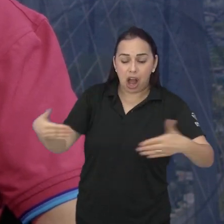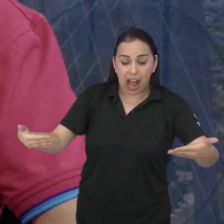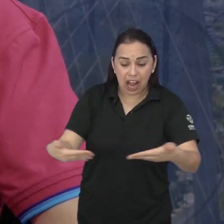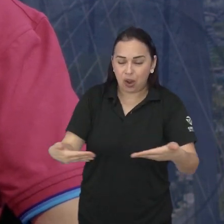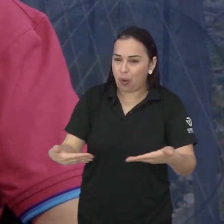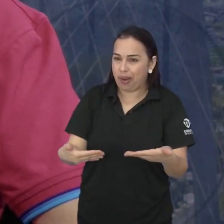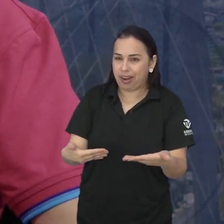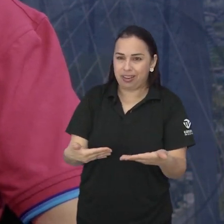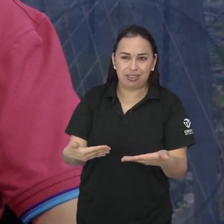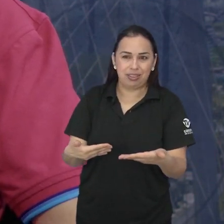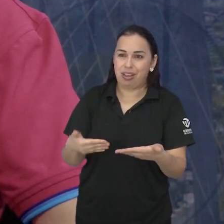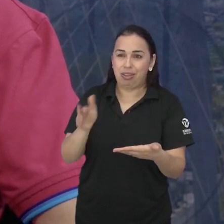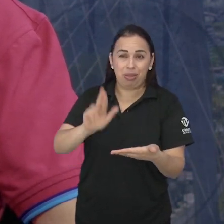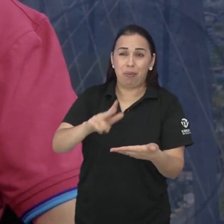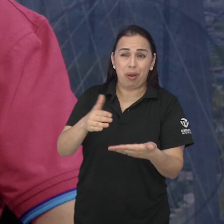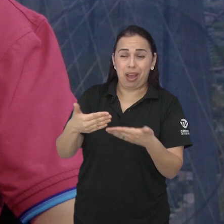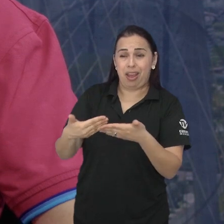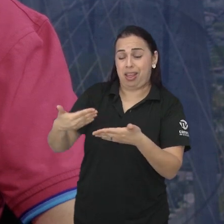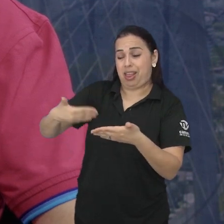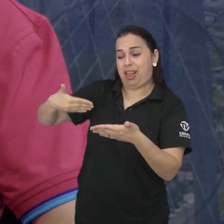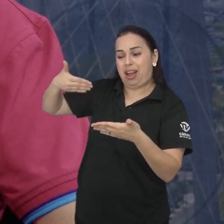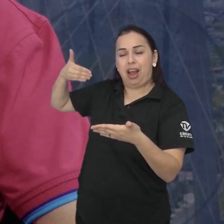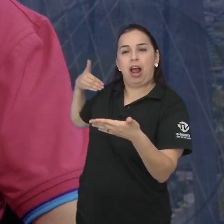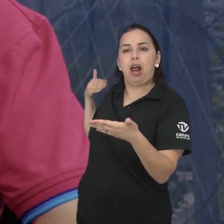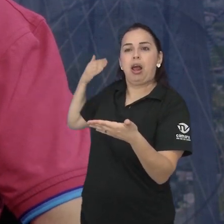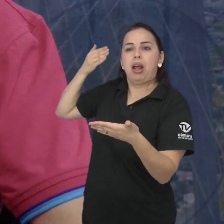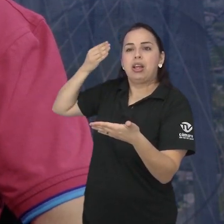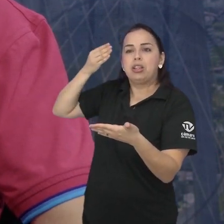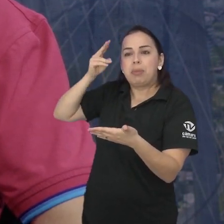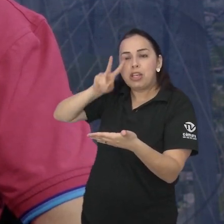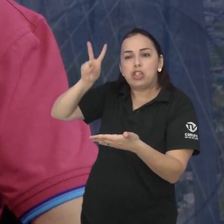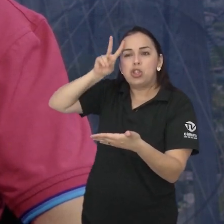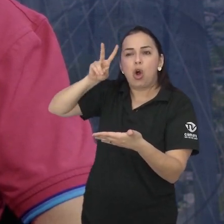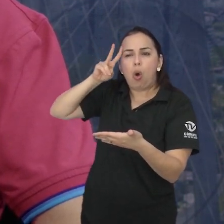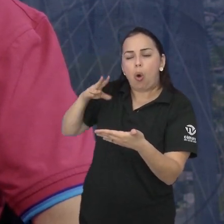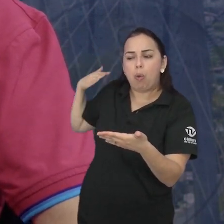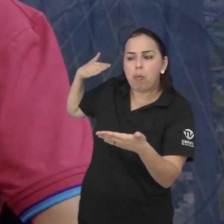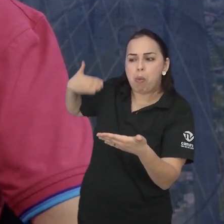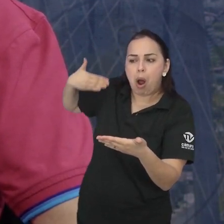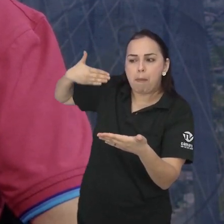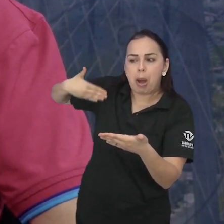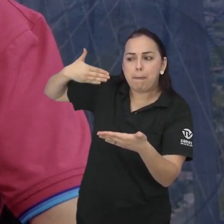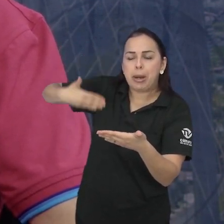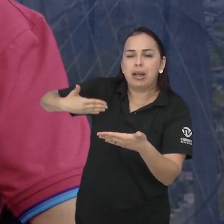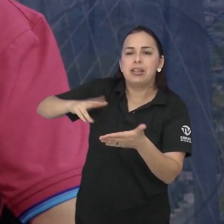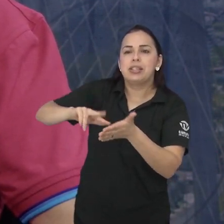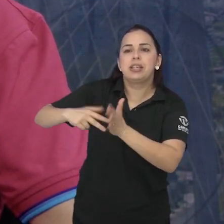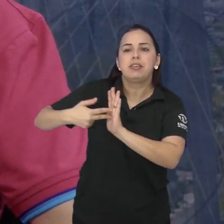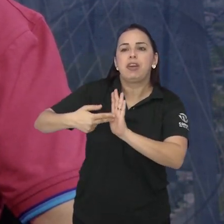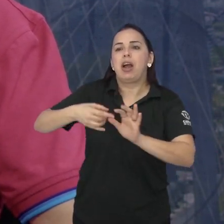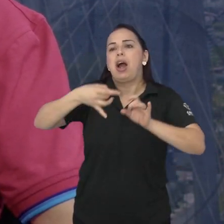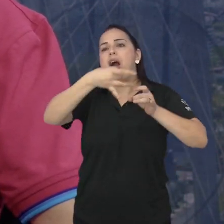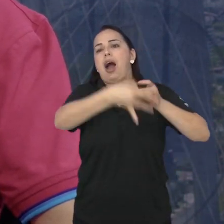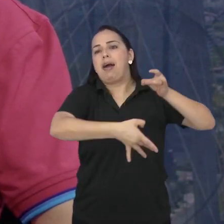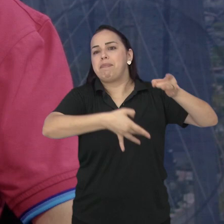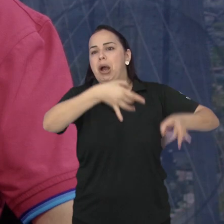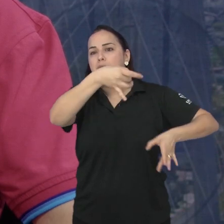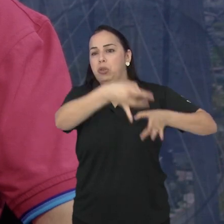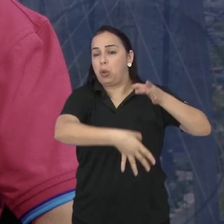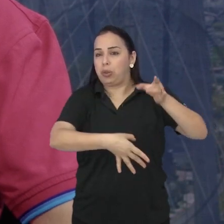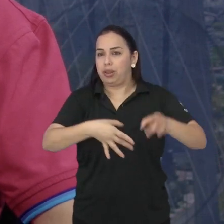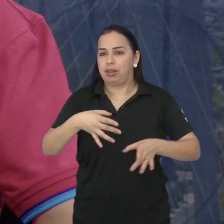ao momento atual, presente. Ela está ligada a uma história de uma trajetória social que constrói o abandono, onde